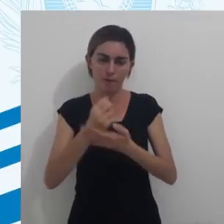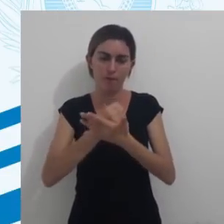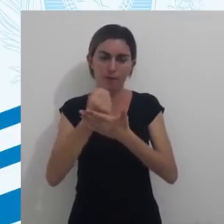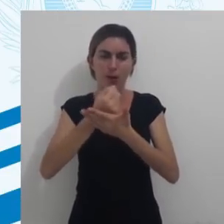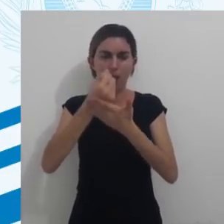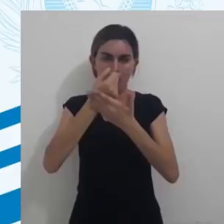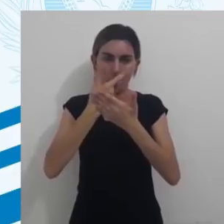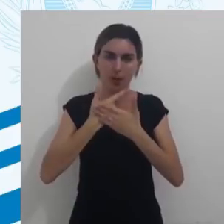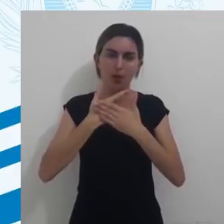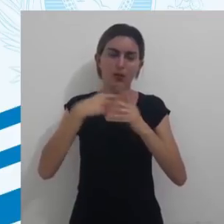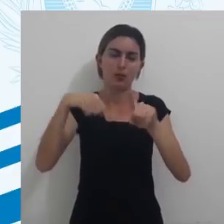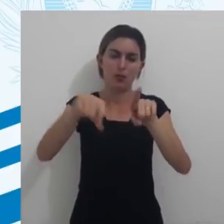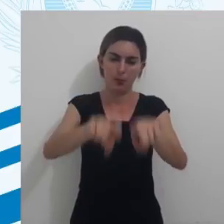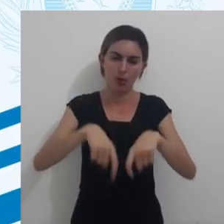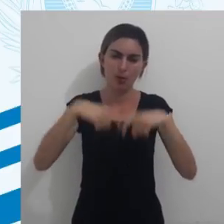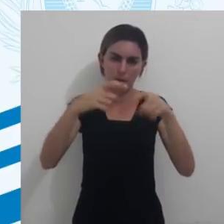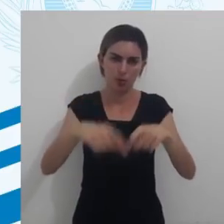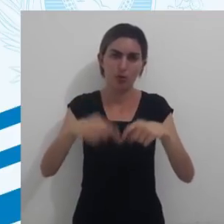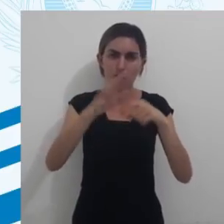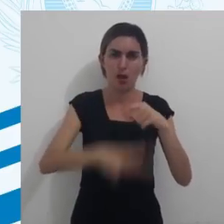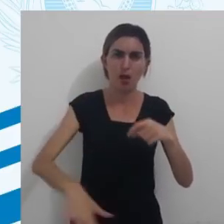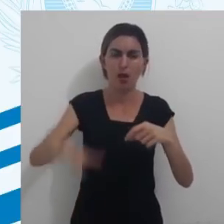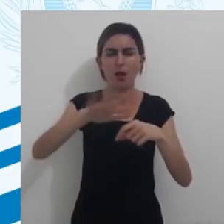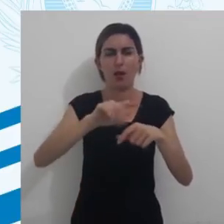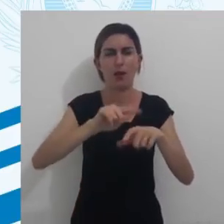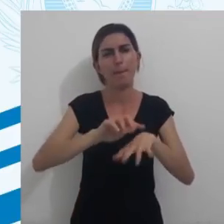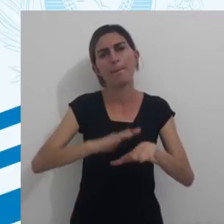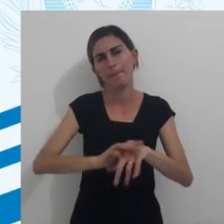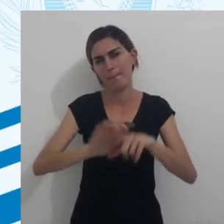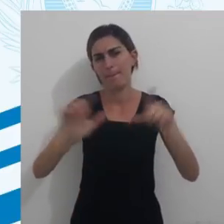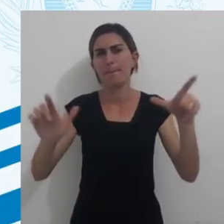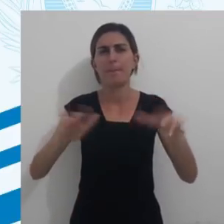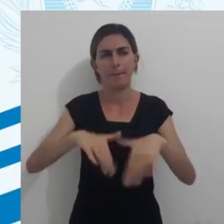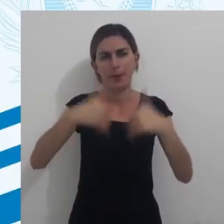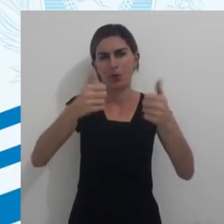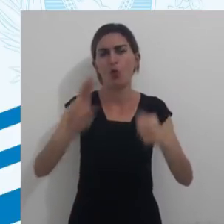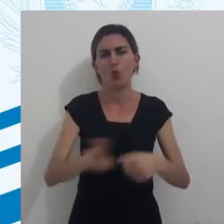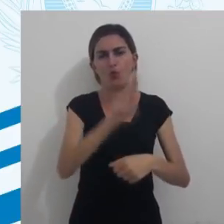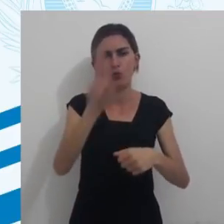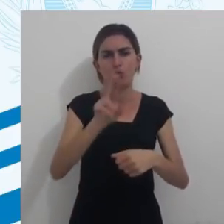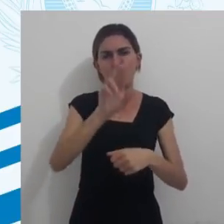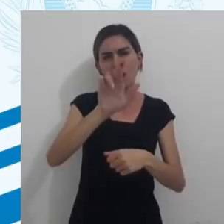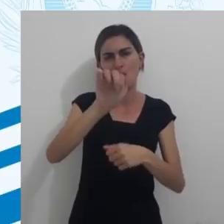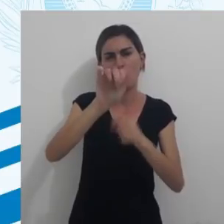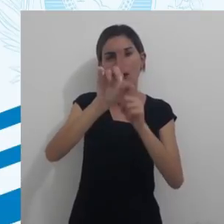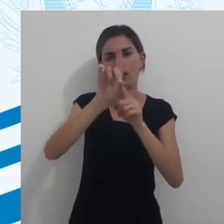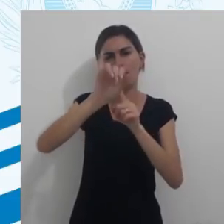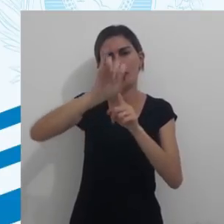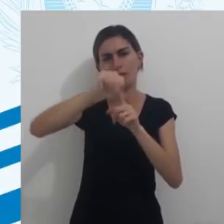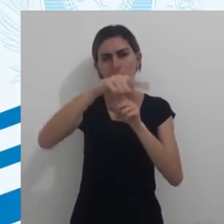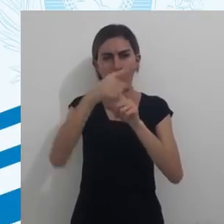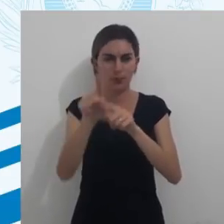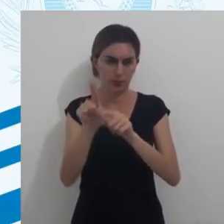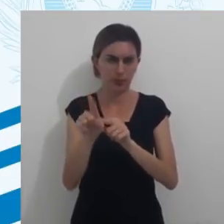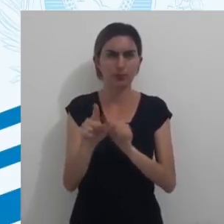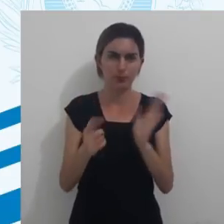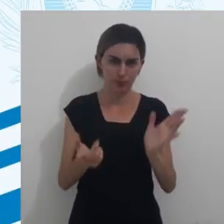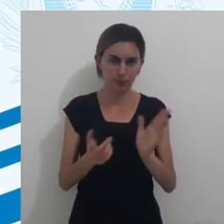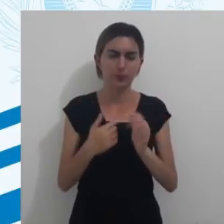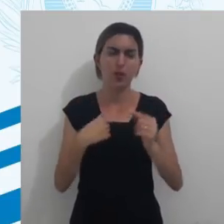farmácia e a agricultura, são as áreas mais beneficiadas na utilização da radiação. Agora